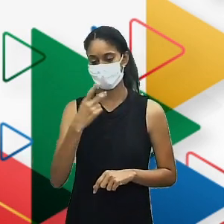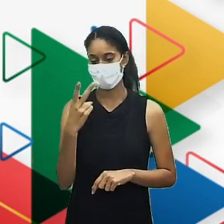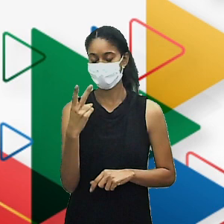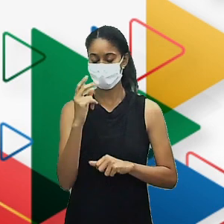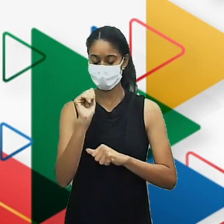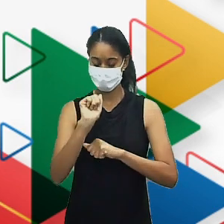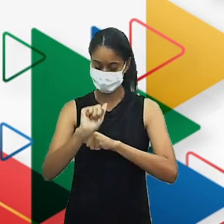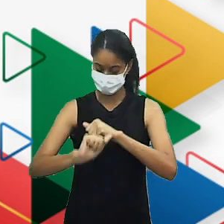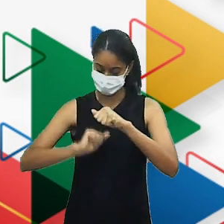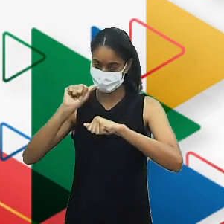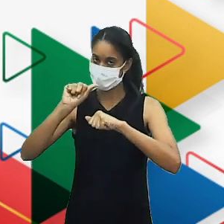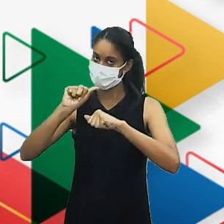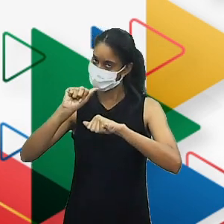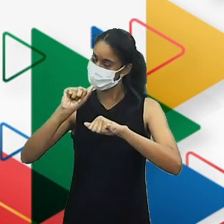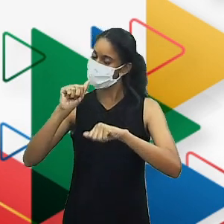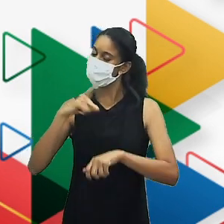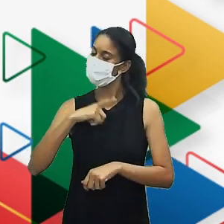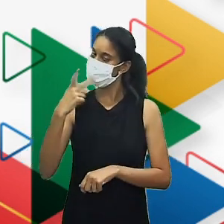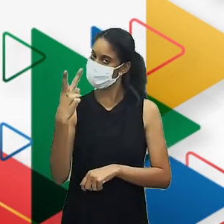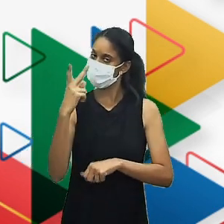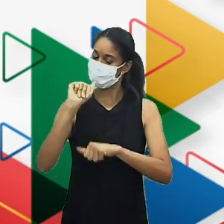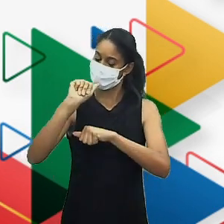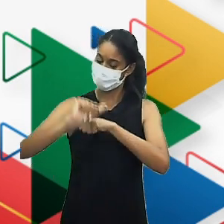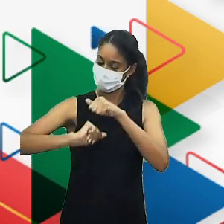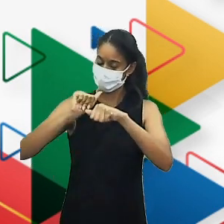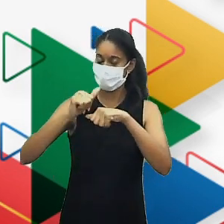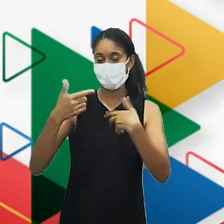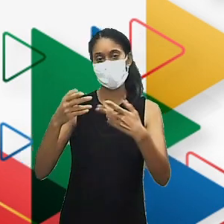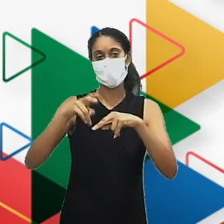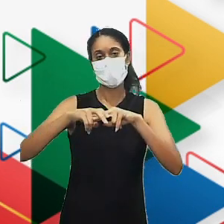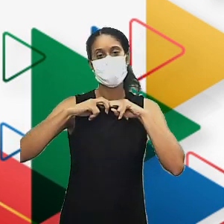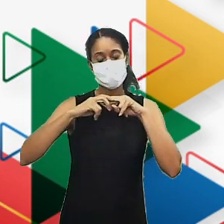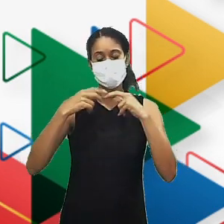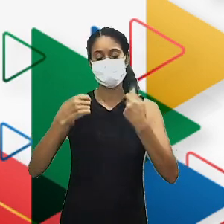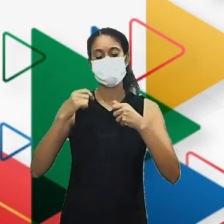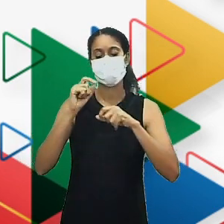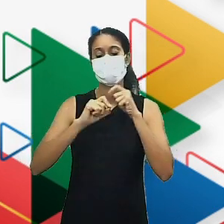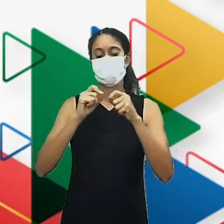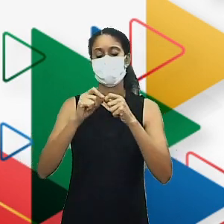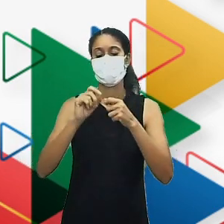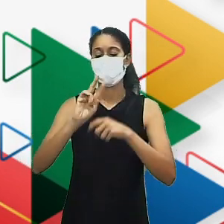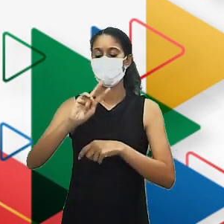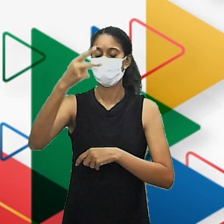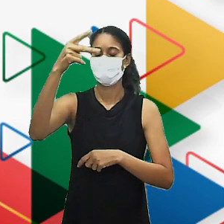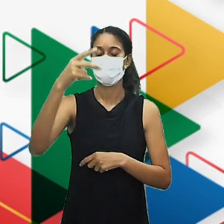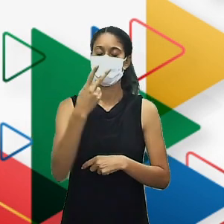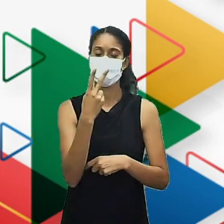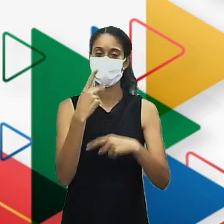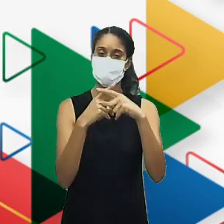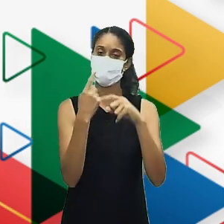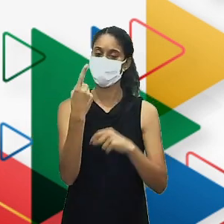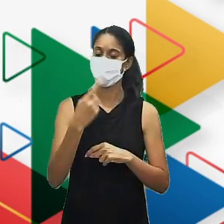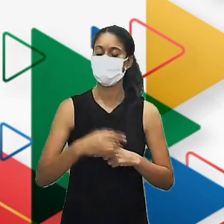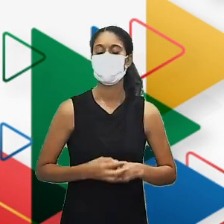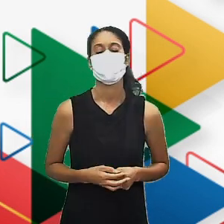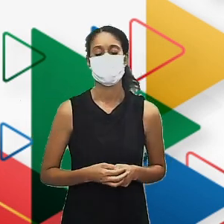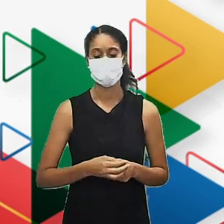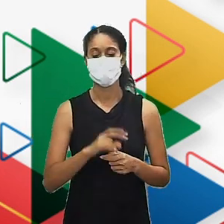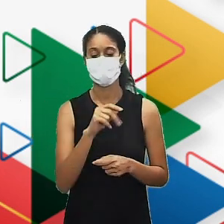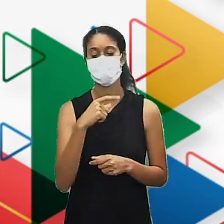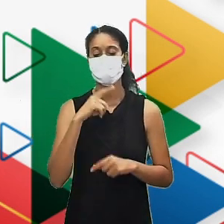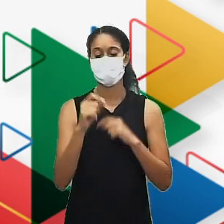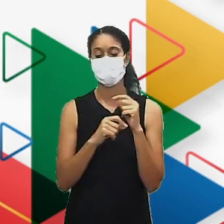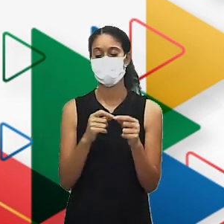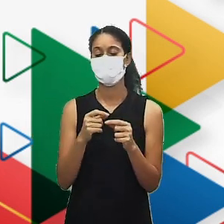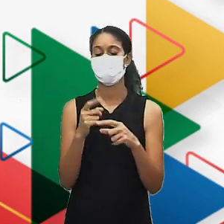átomos, ó. Tenho 2 átomos. Então, por isso, eu tenho que multiplicar 2 vezes 1 para dar mais 2. Mais 2 com